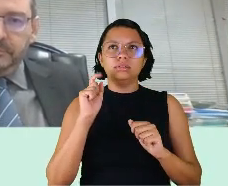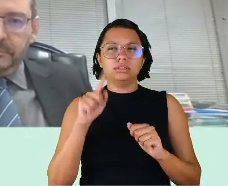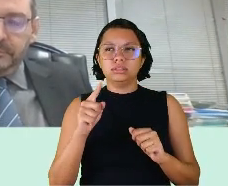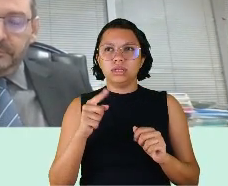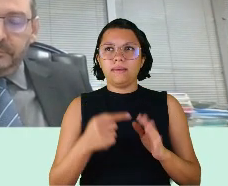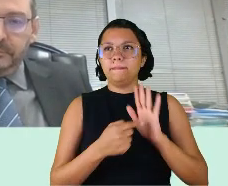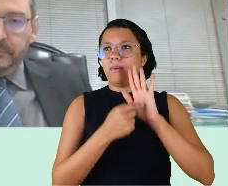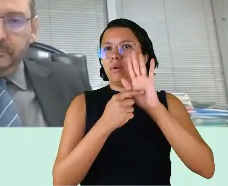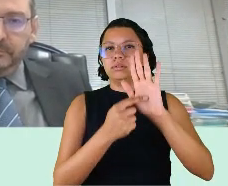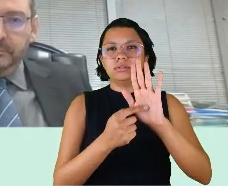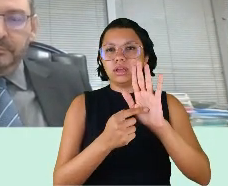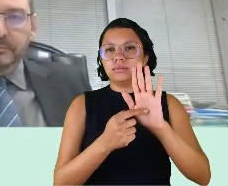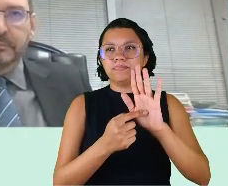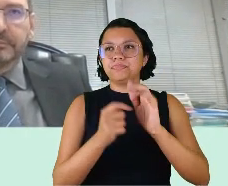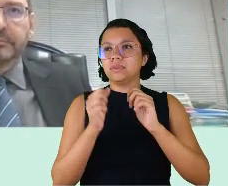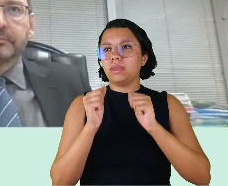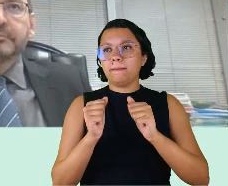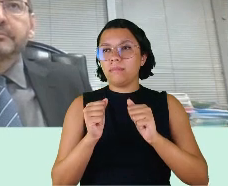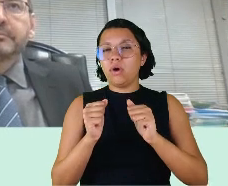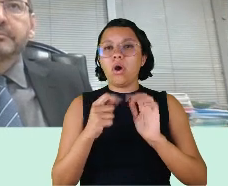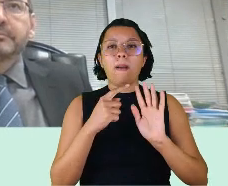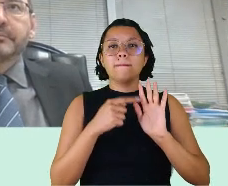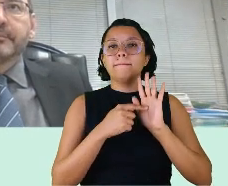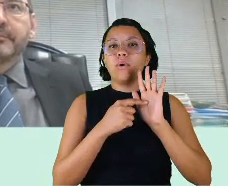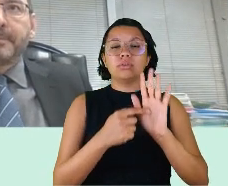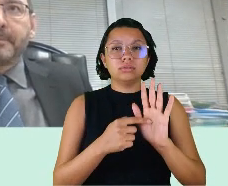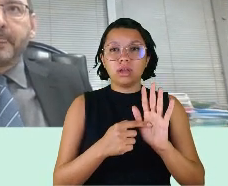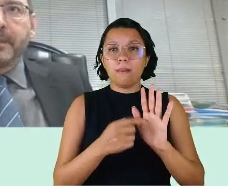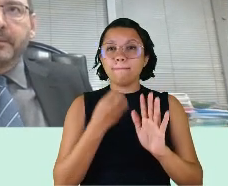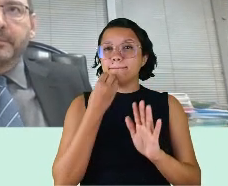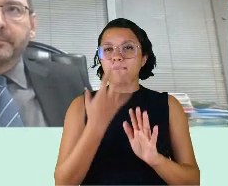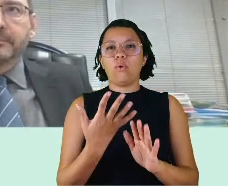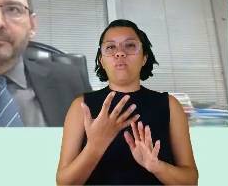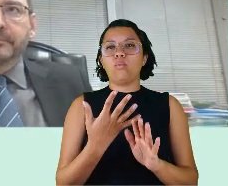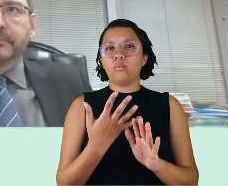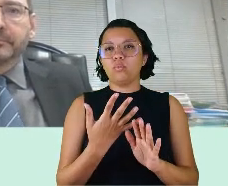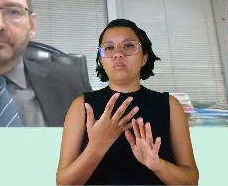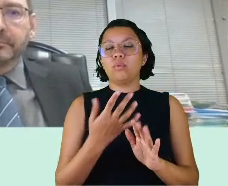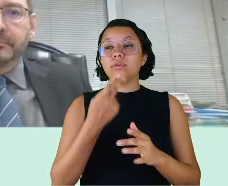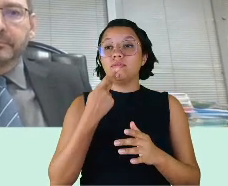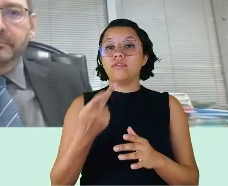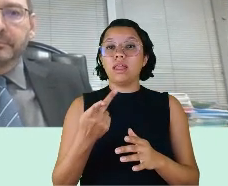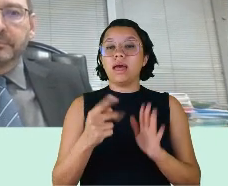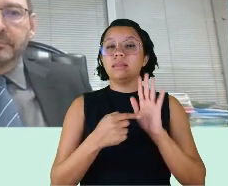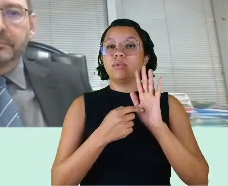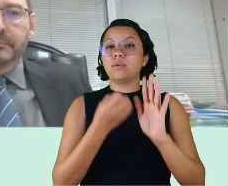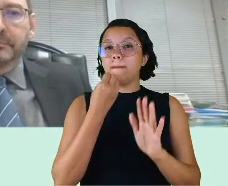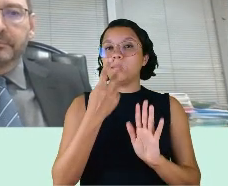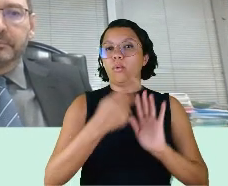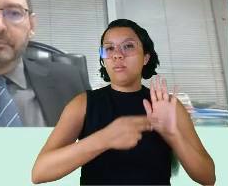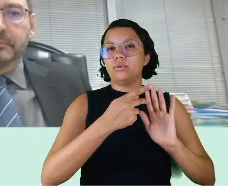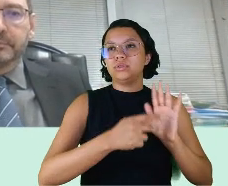ser expressos e que podem indicar um bom projeto?